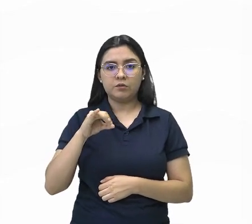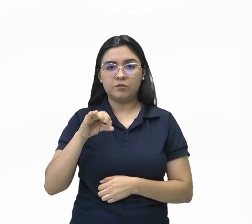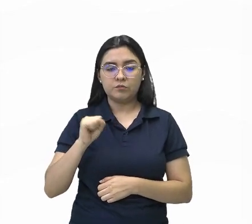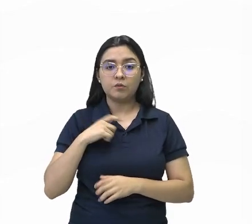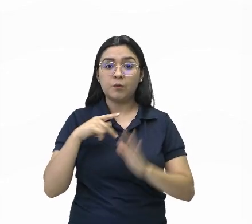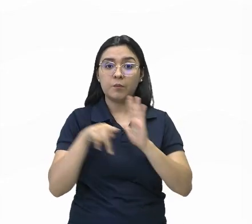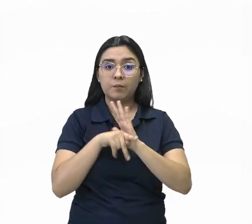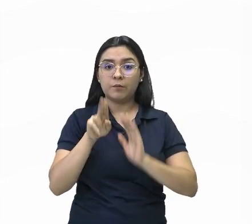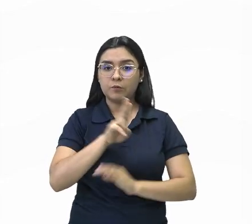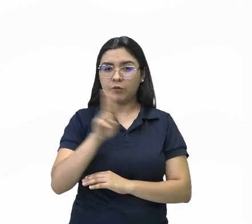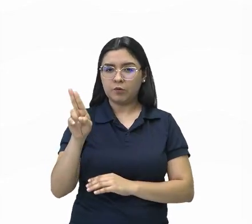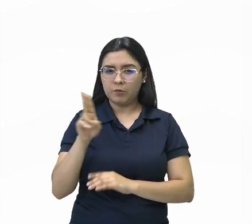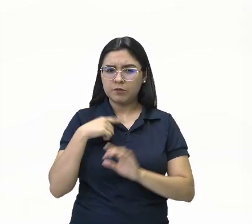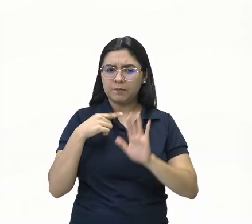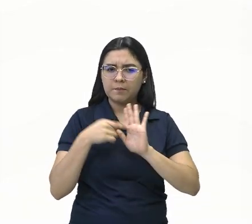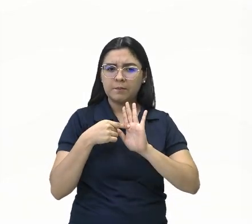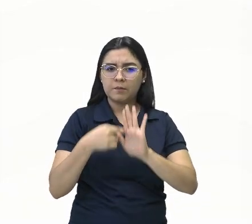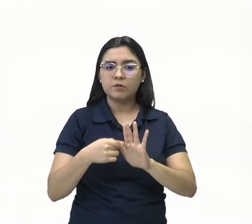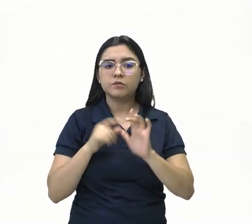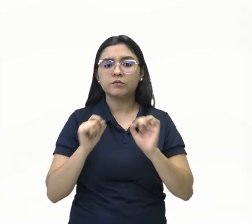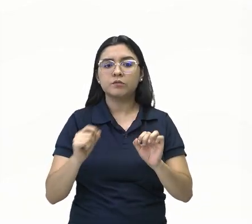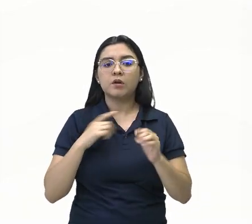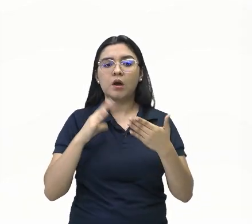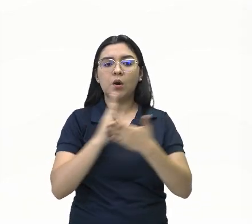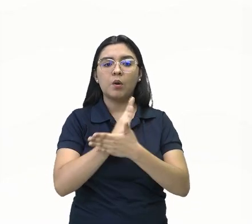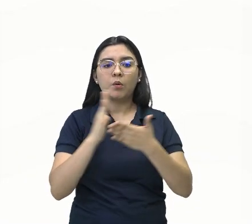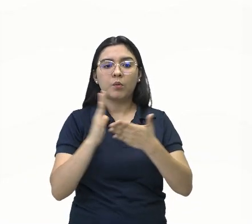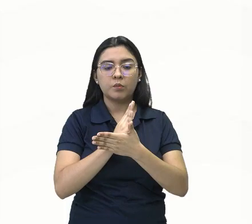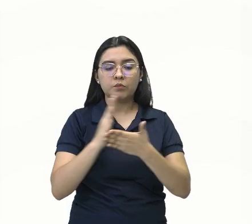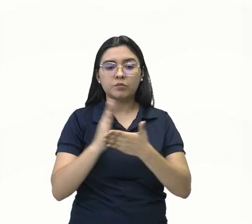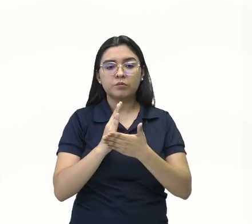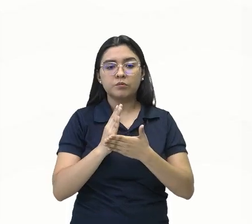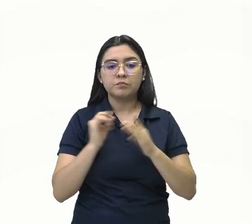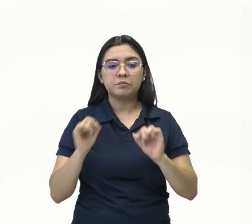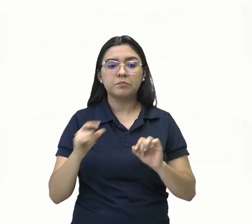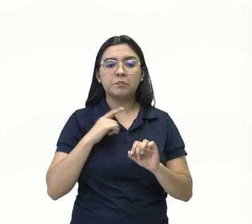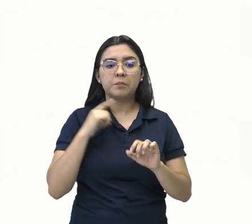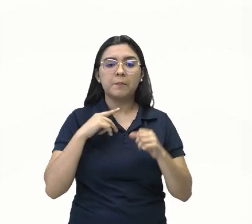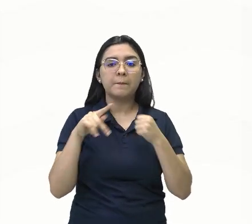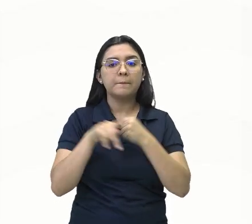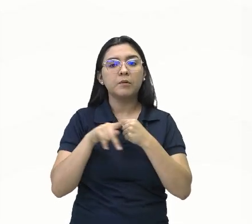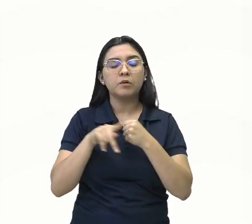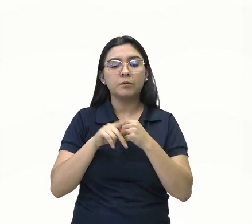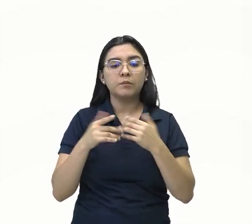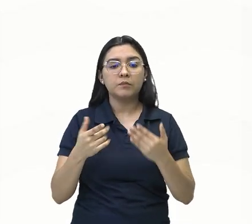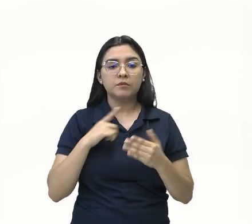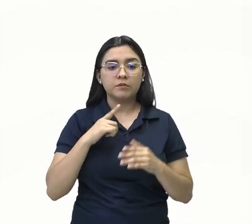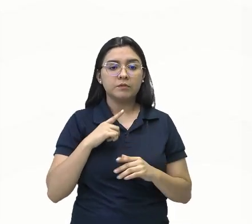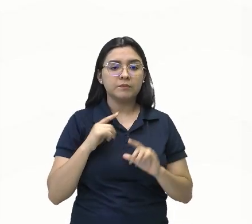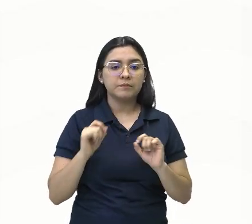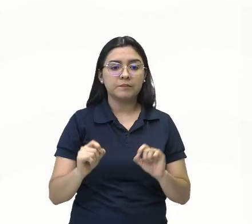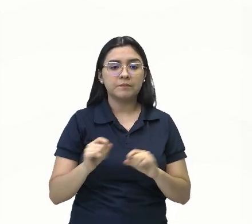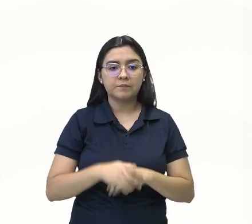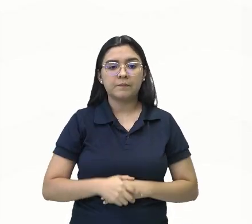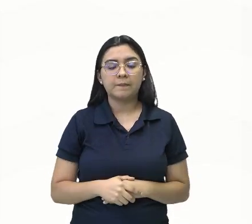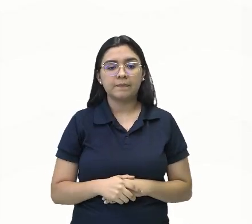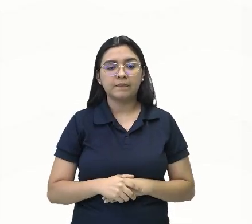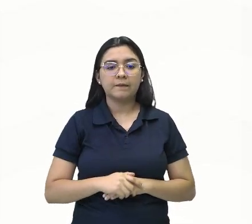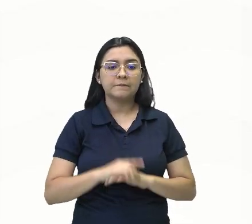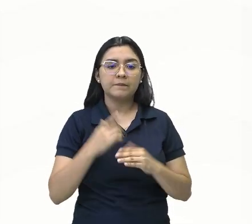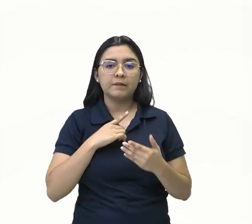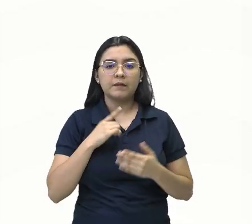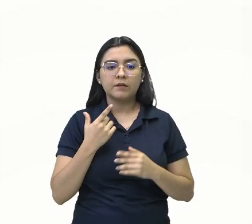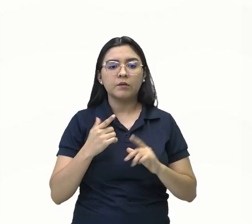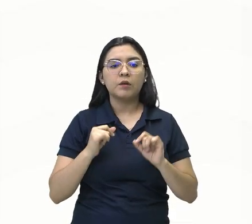já evidencia, ele vai tratar de alguns pronomes que eles são indefinidos, ou seja, não tem uma